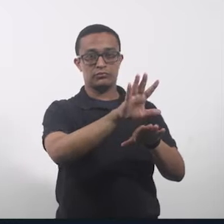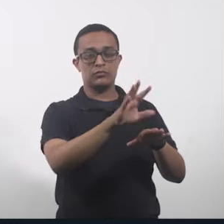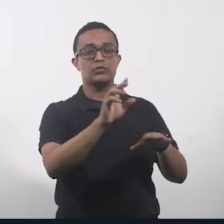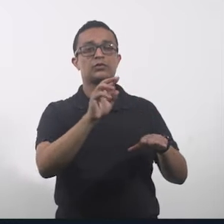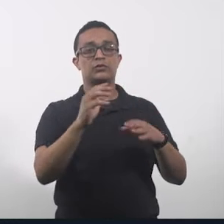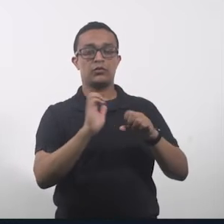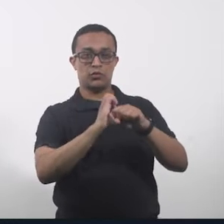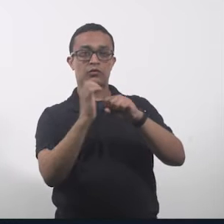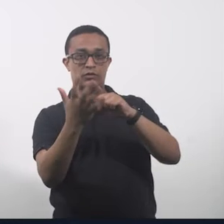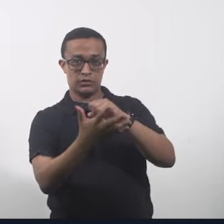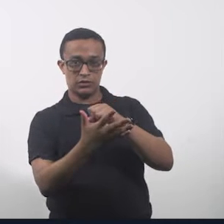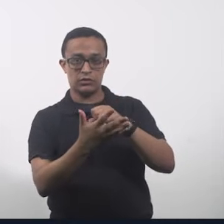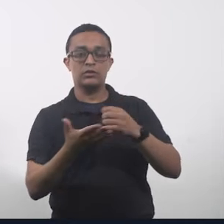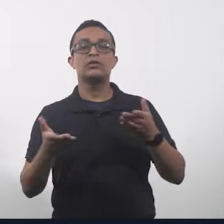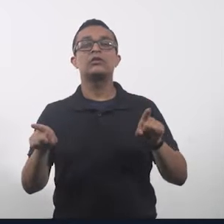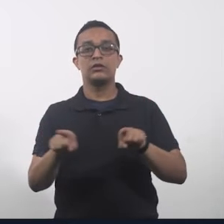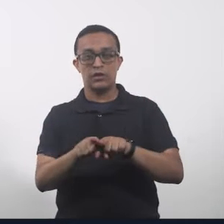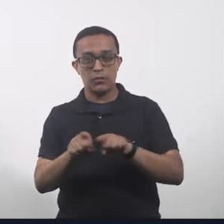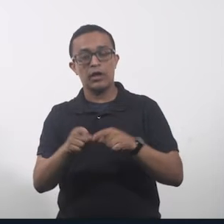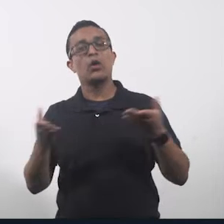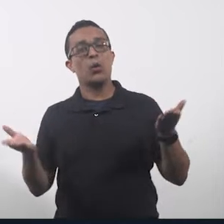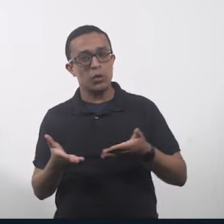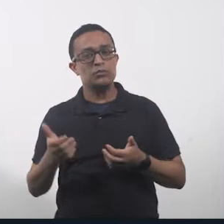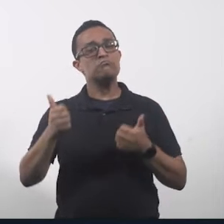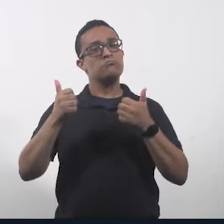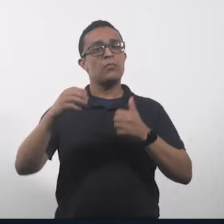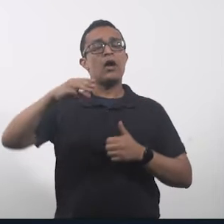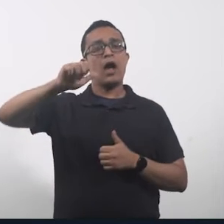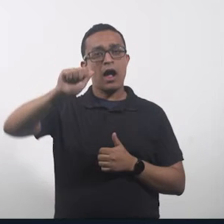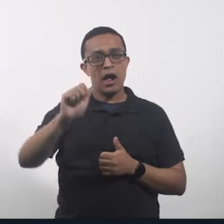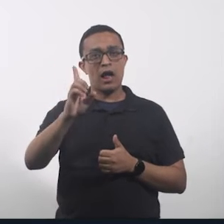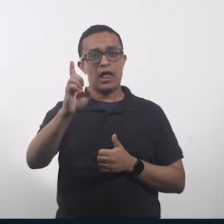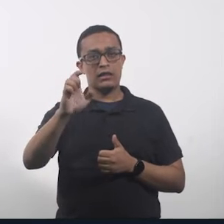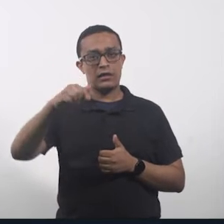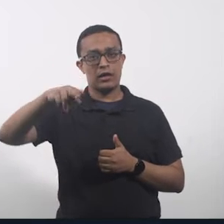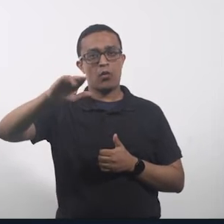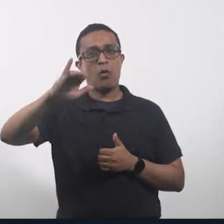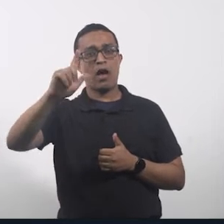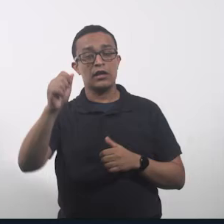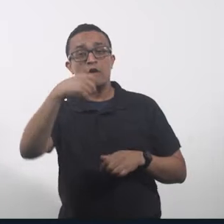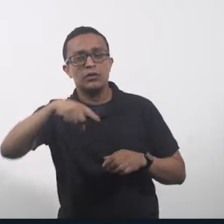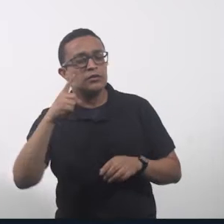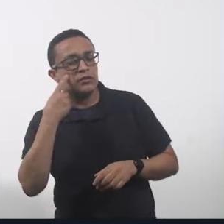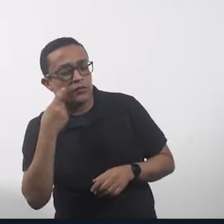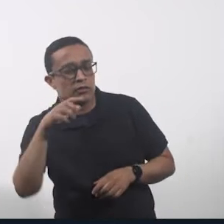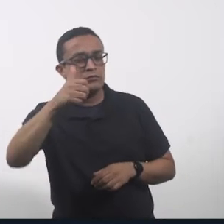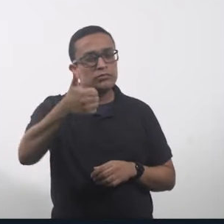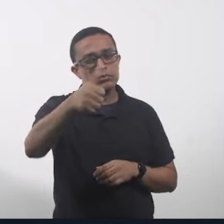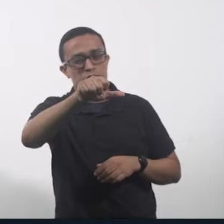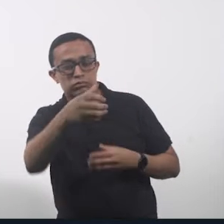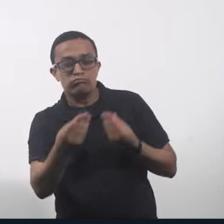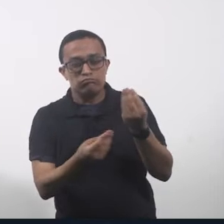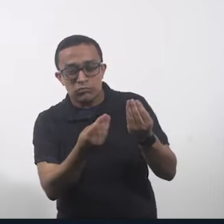também hoje estariam numa situação adequada quando a gente avalia aí as tendências do comportamento desse indicador com os últimos dados do